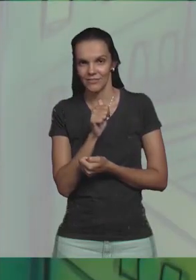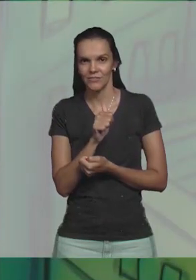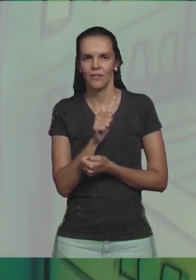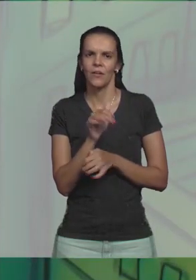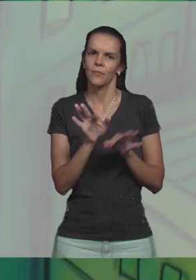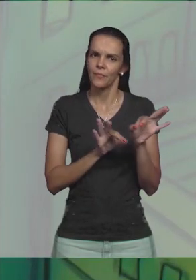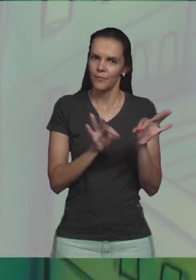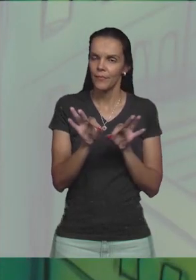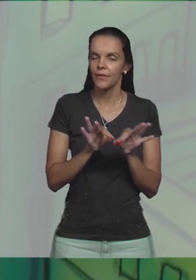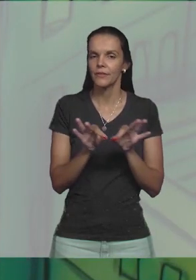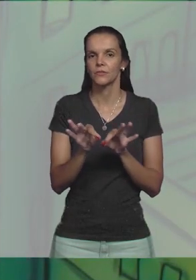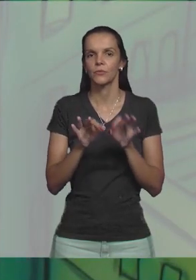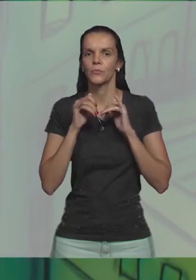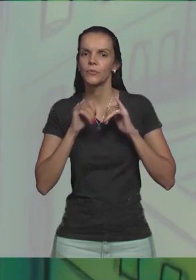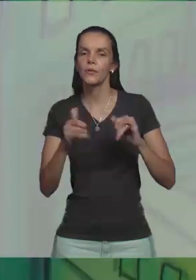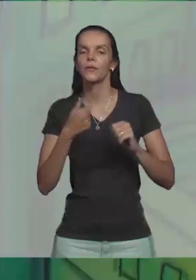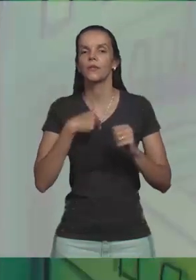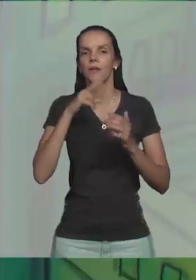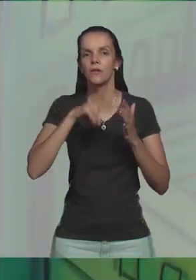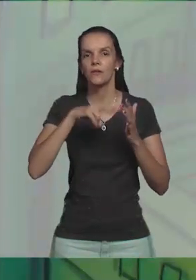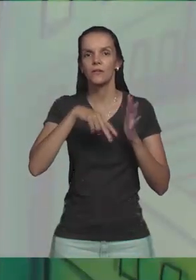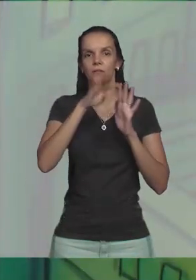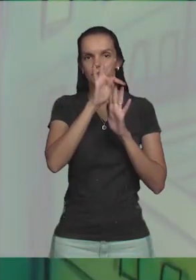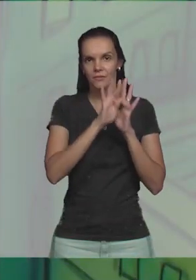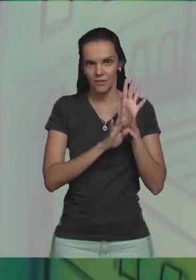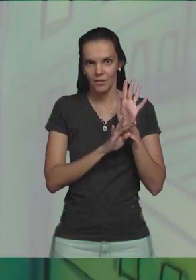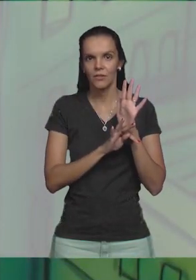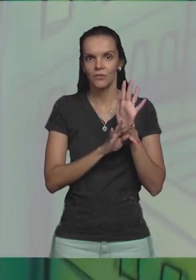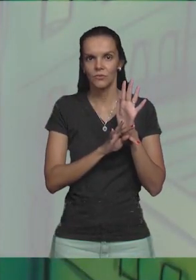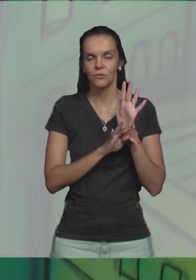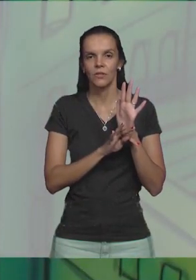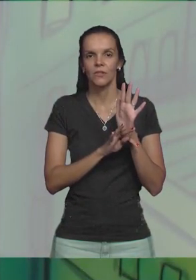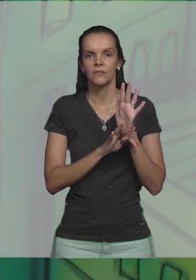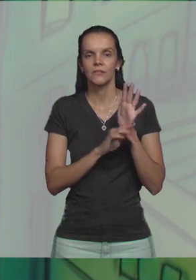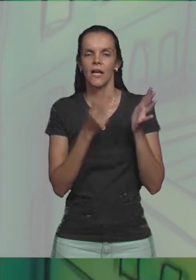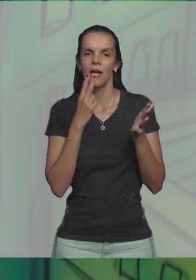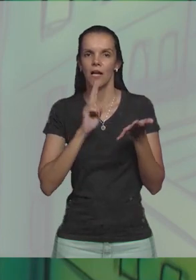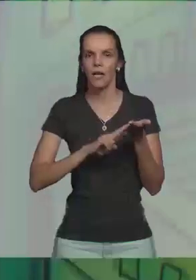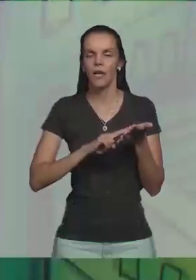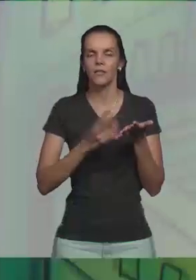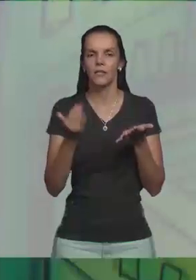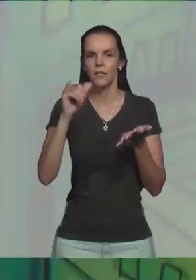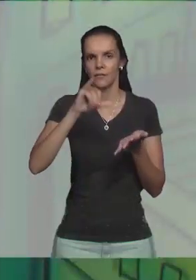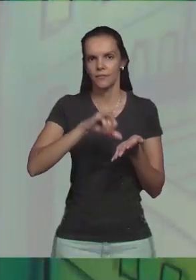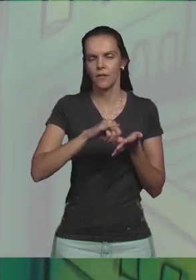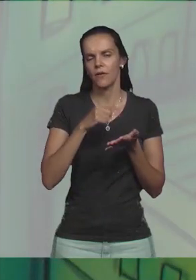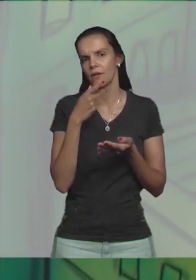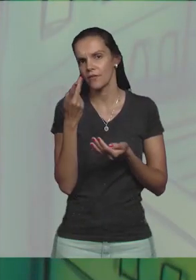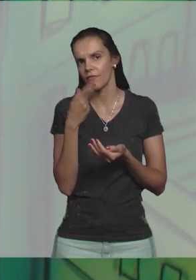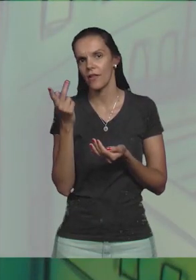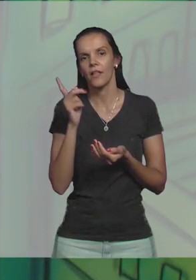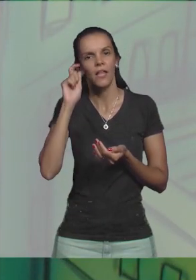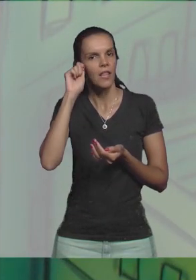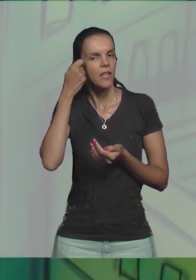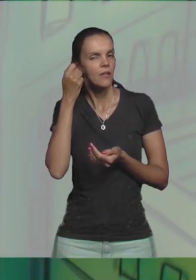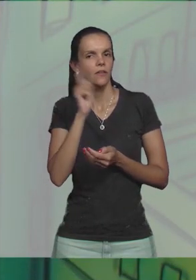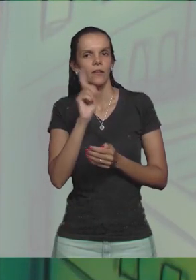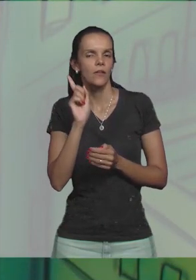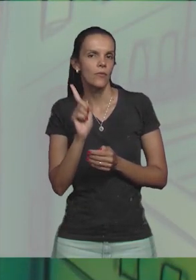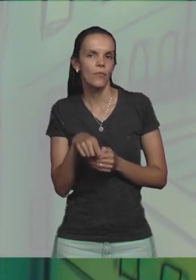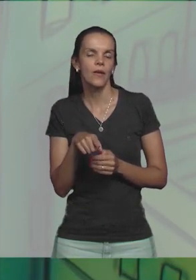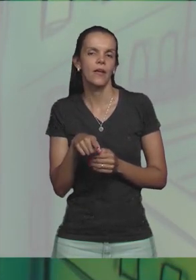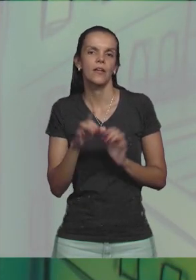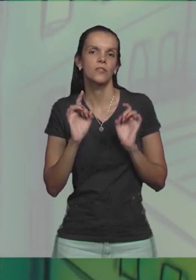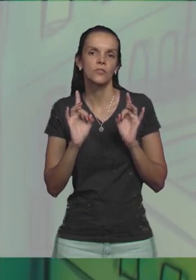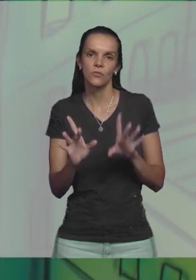me preparando para o programa, né, eu li um texto do pai Rodney, na Carta Capital, em que ele afirma que ser negro não é só uma questão